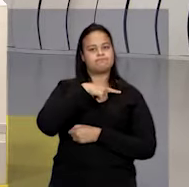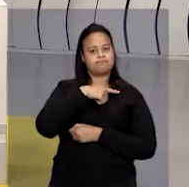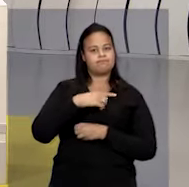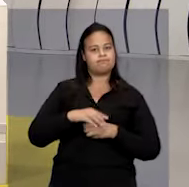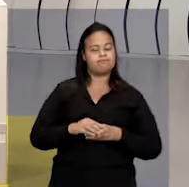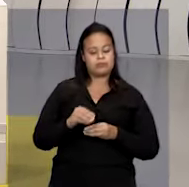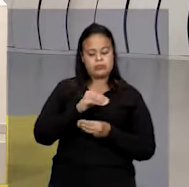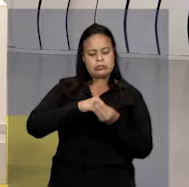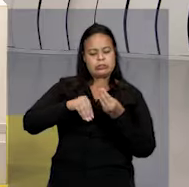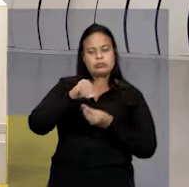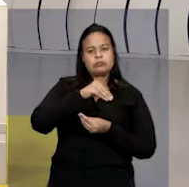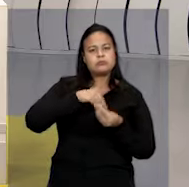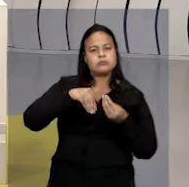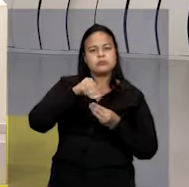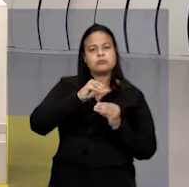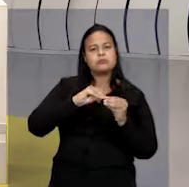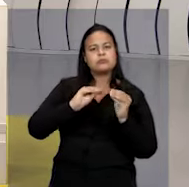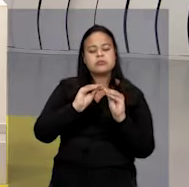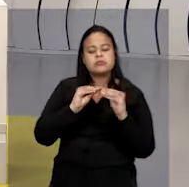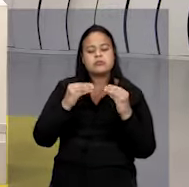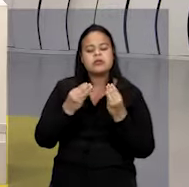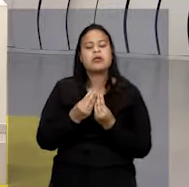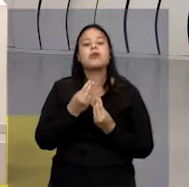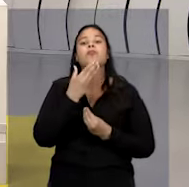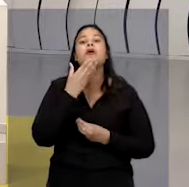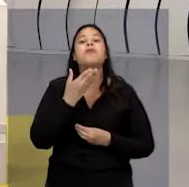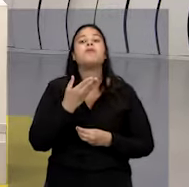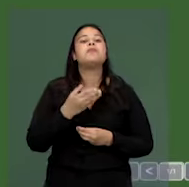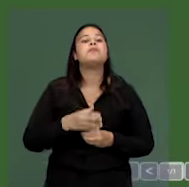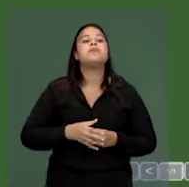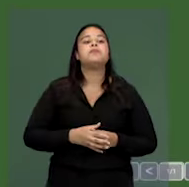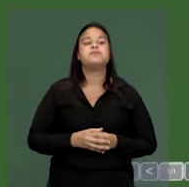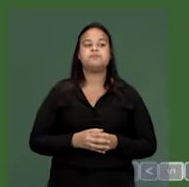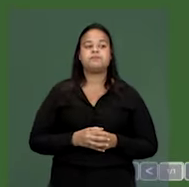Uma substância que nós temos aqui, essa aqui, ó,